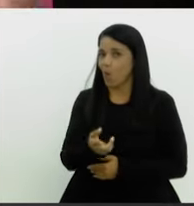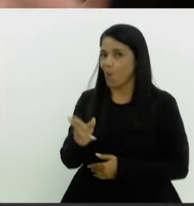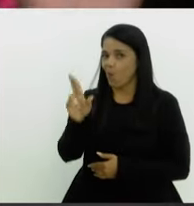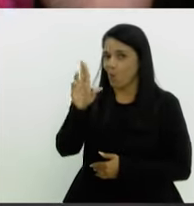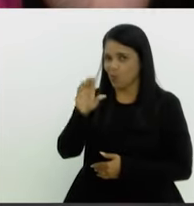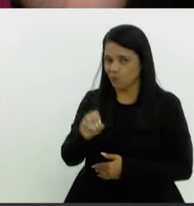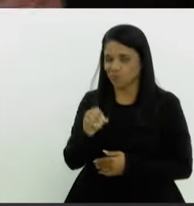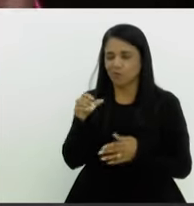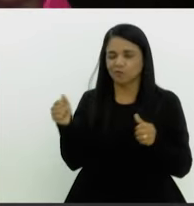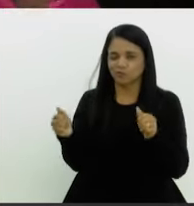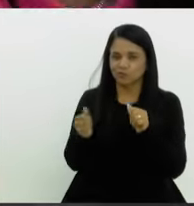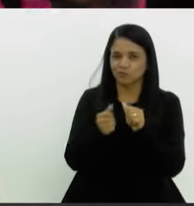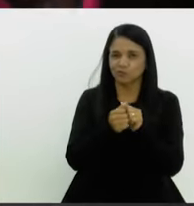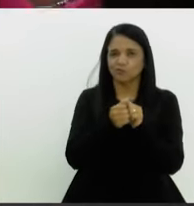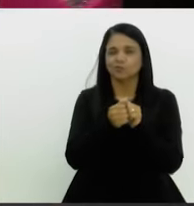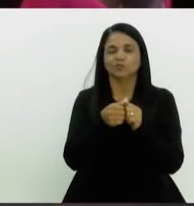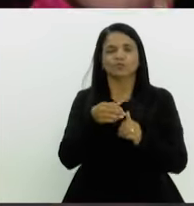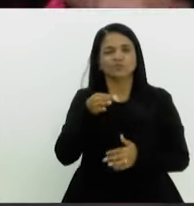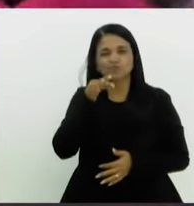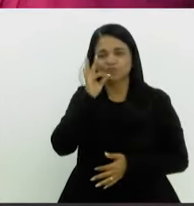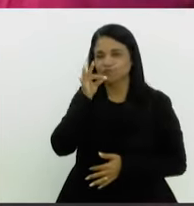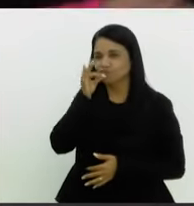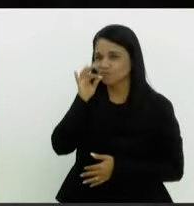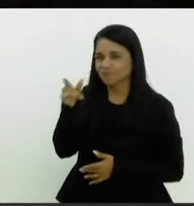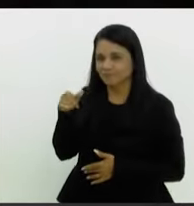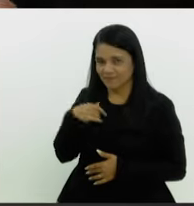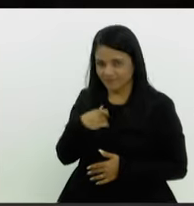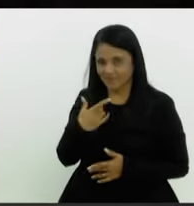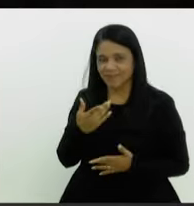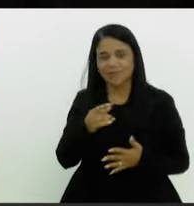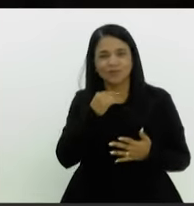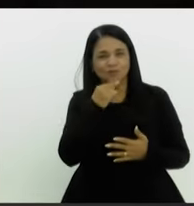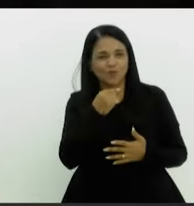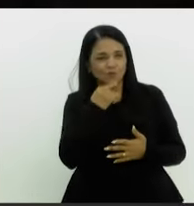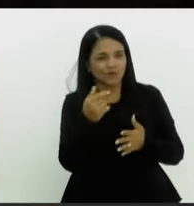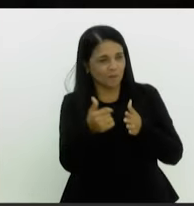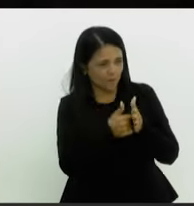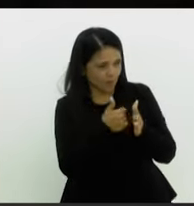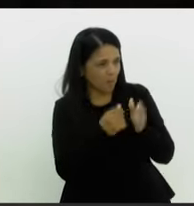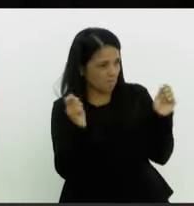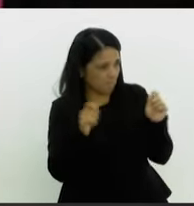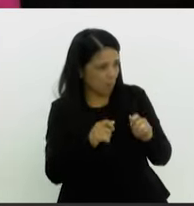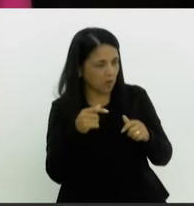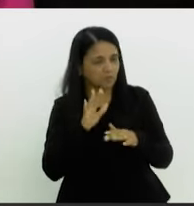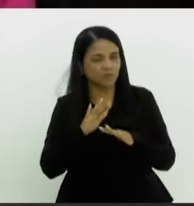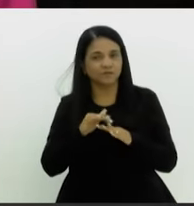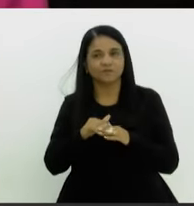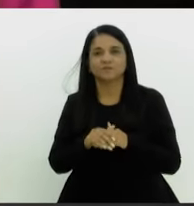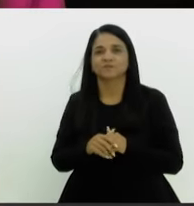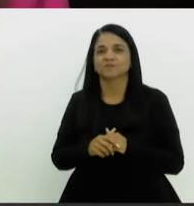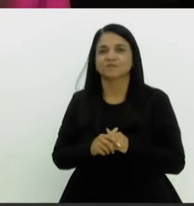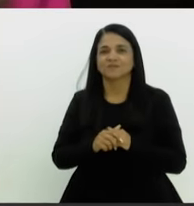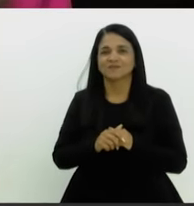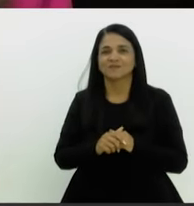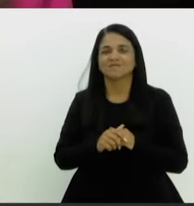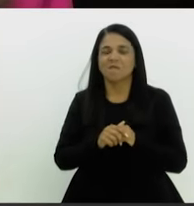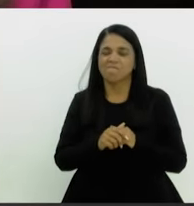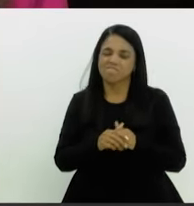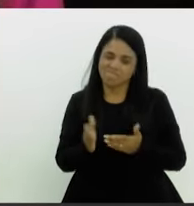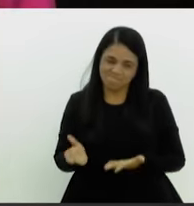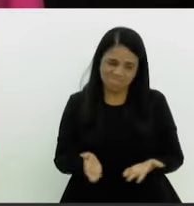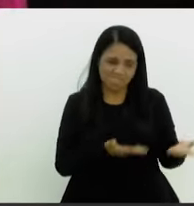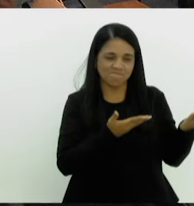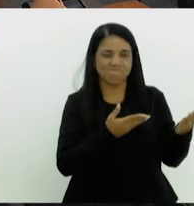gente junto no coquel conversando tirando dúvidas também as demais que puderem também e eu deixei de propósito Luísa com